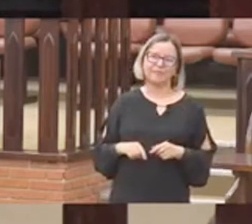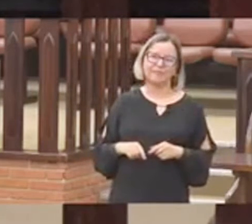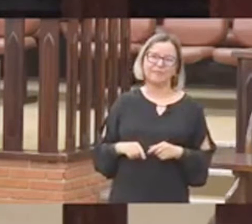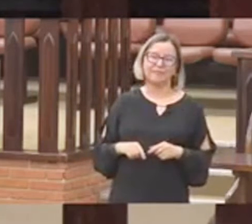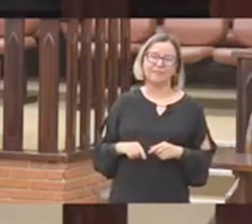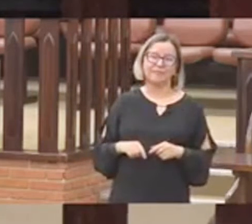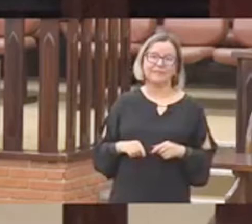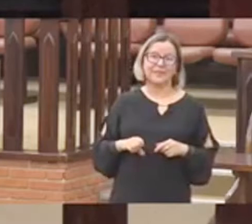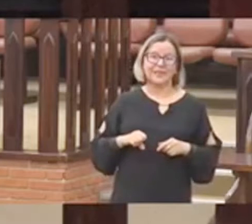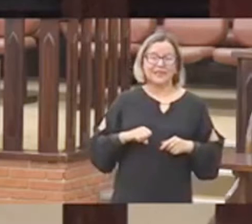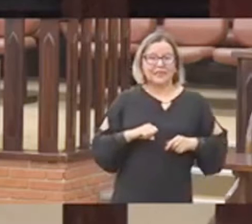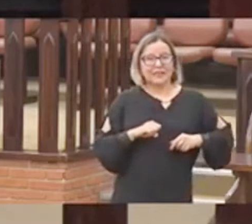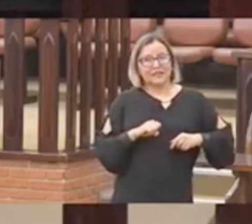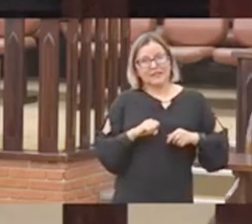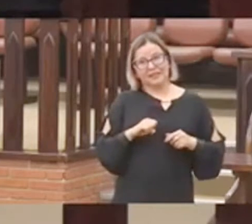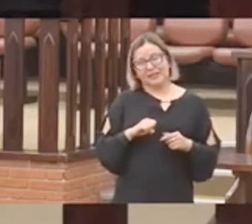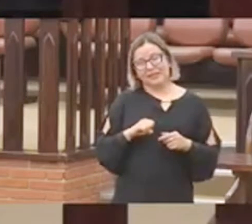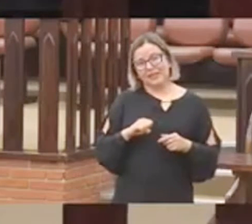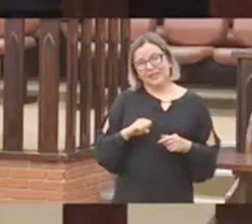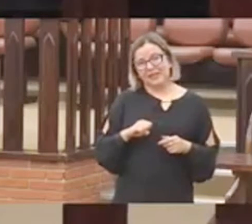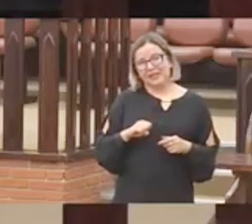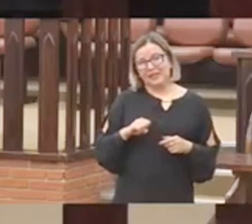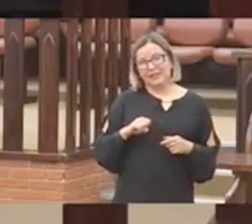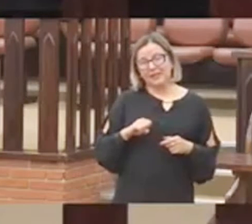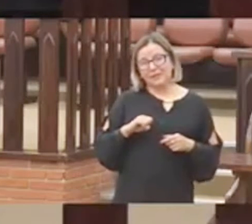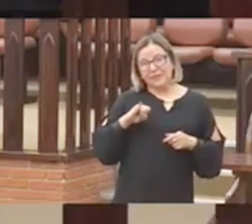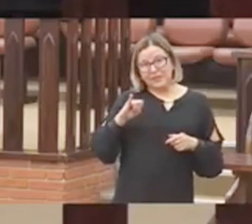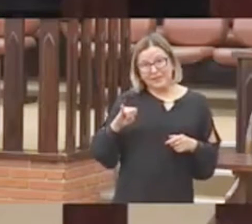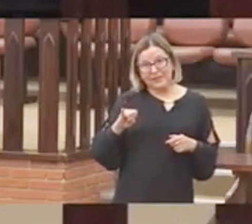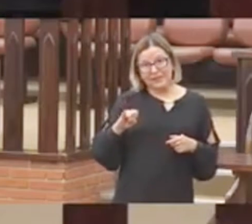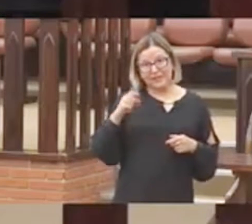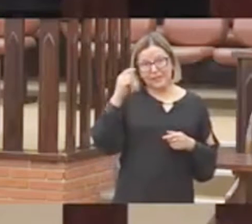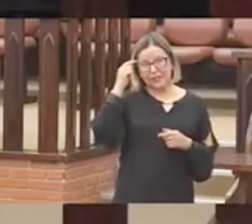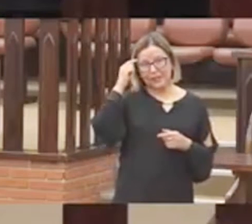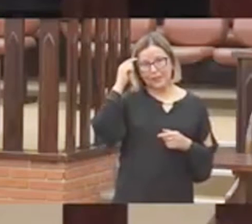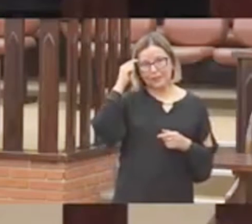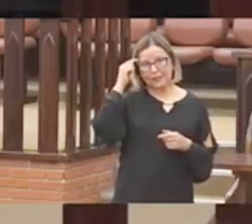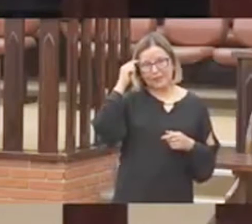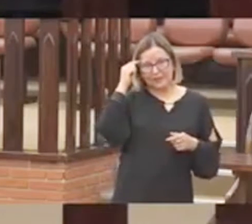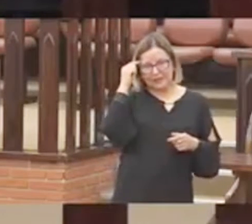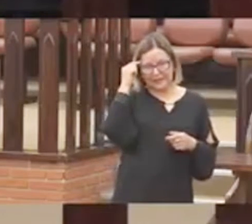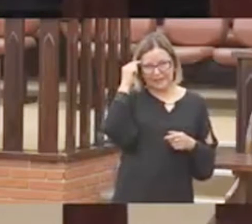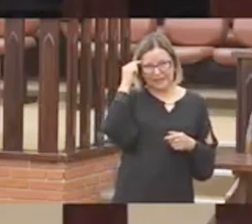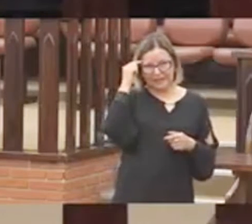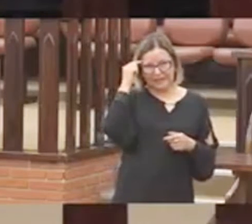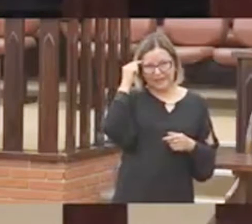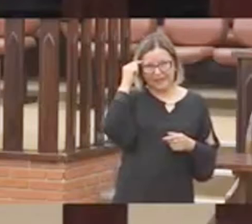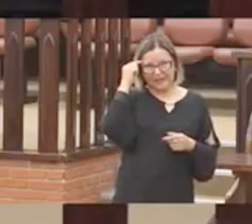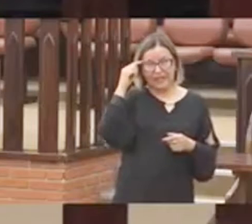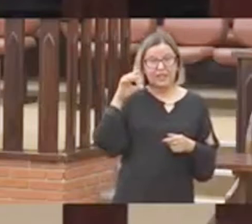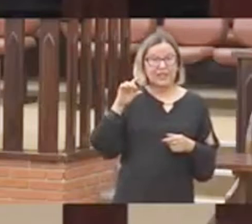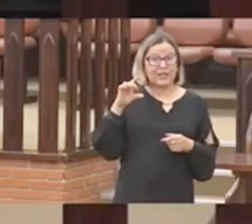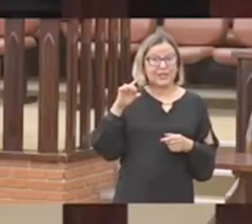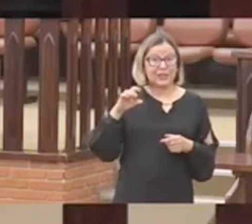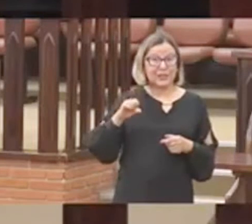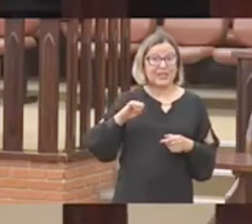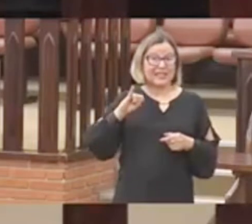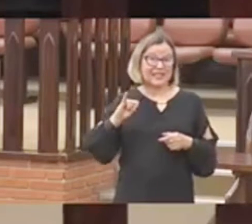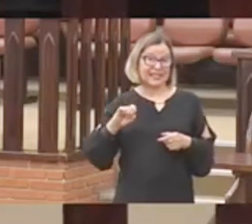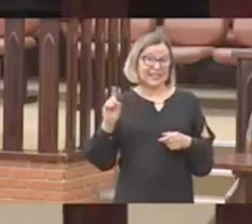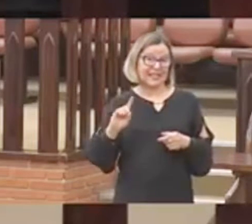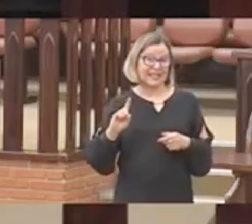do sofrimento, não a presença deles, que provaria que nós pertencemos à família de Deus, não é mesmo?